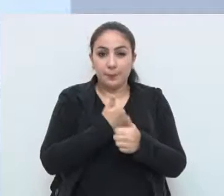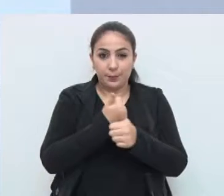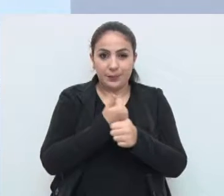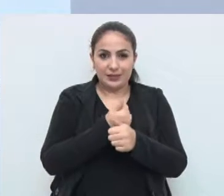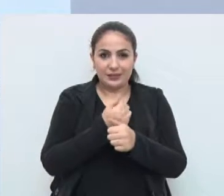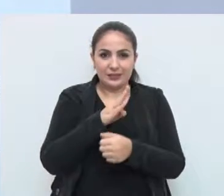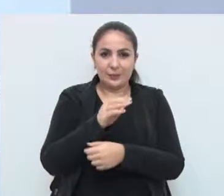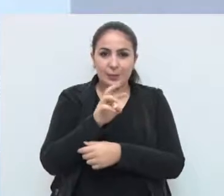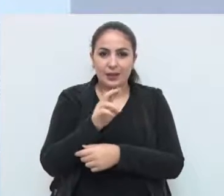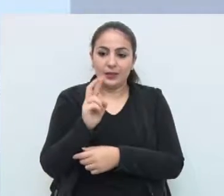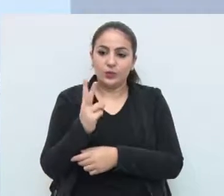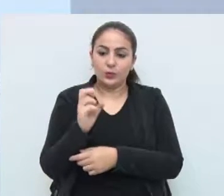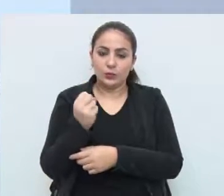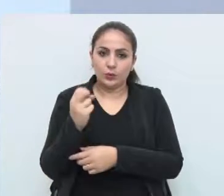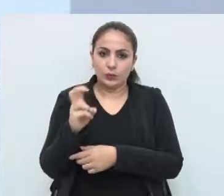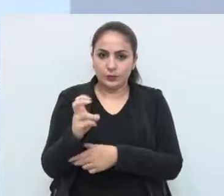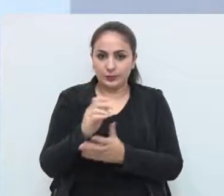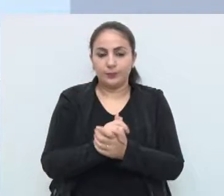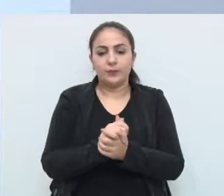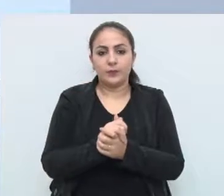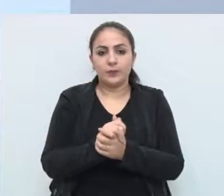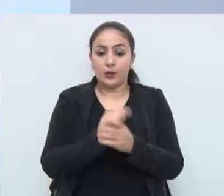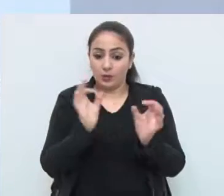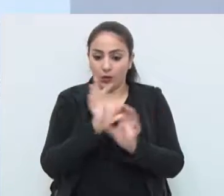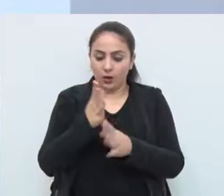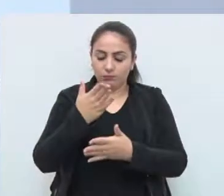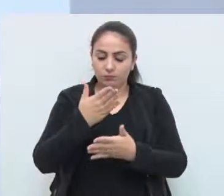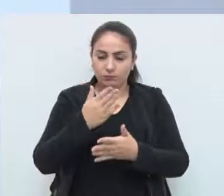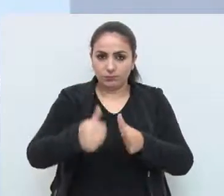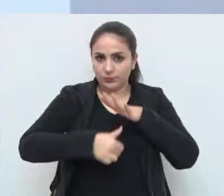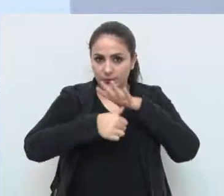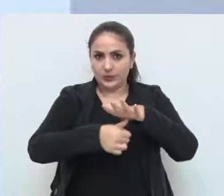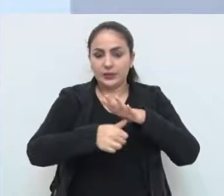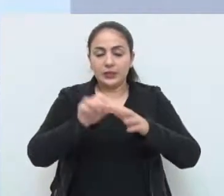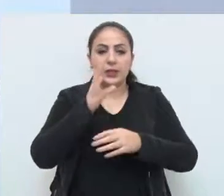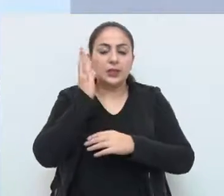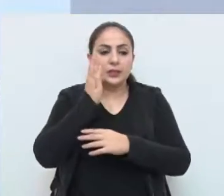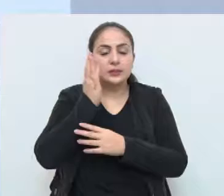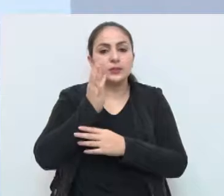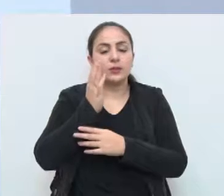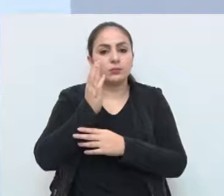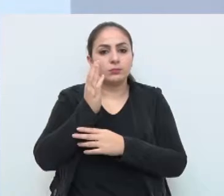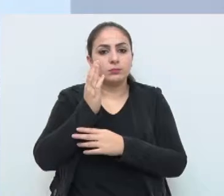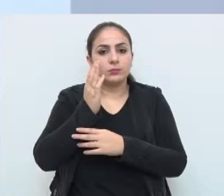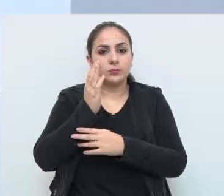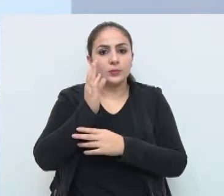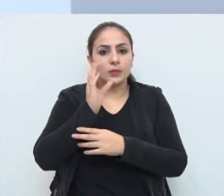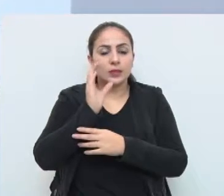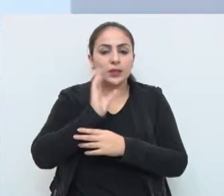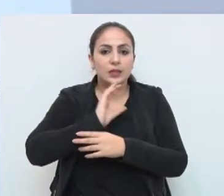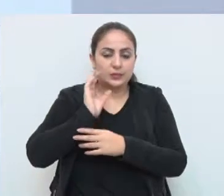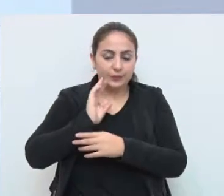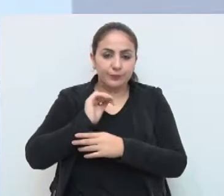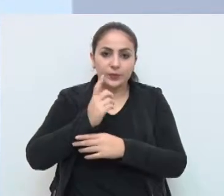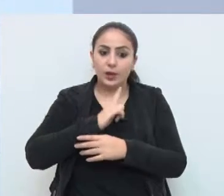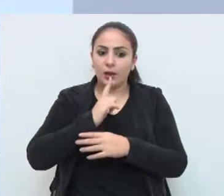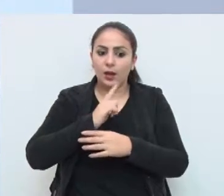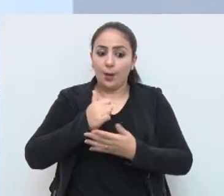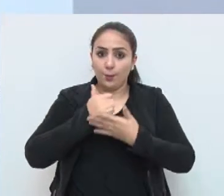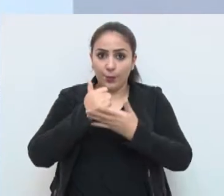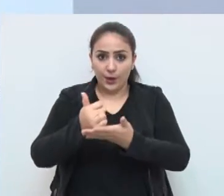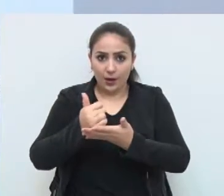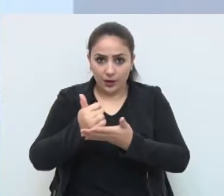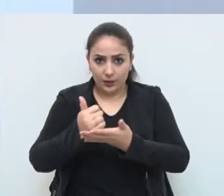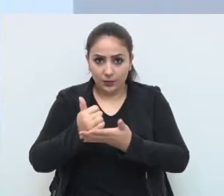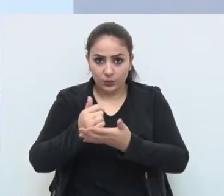da BR-285. De pronto, as lideranças de Carazinho se colocaram a favor da construção do presídio, mas